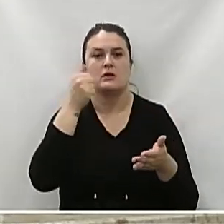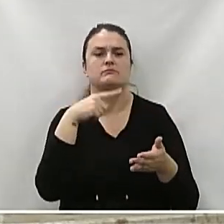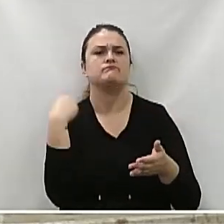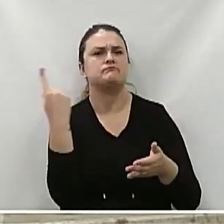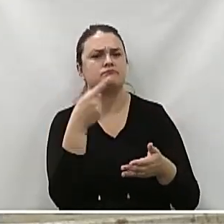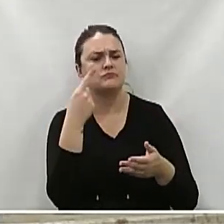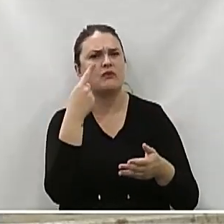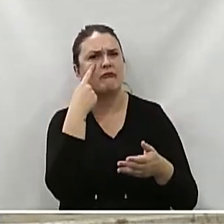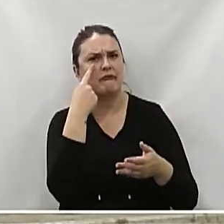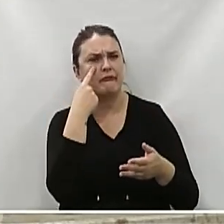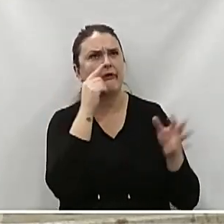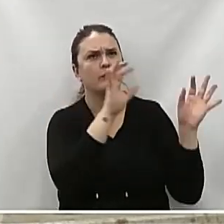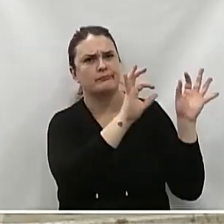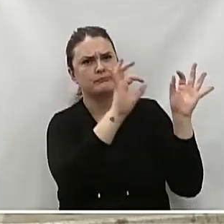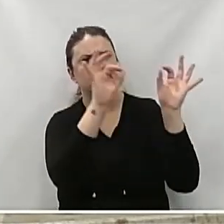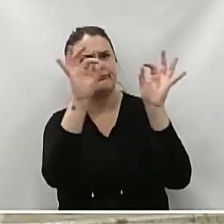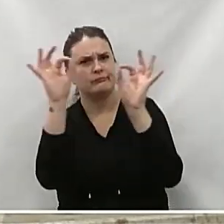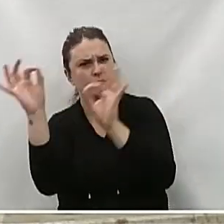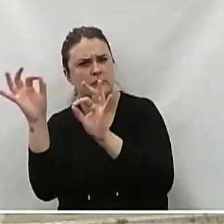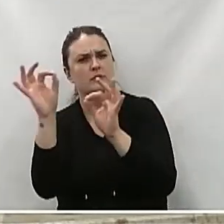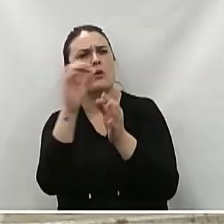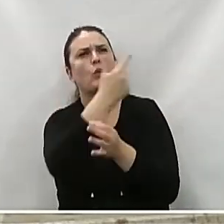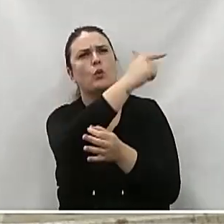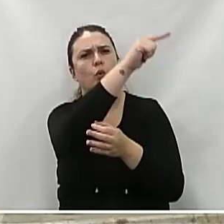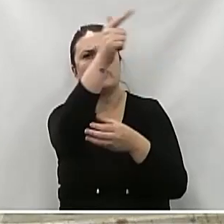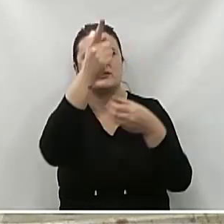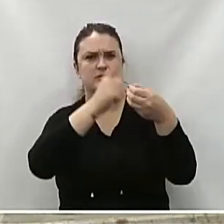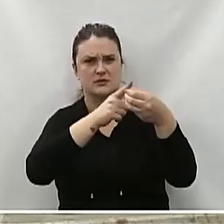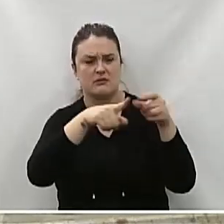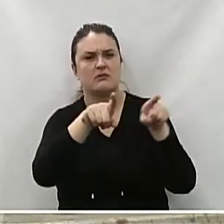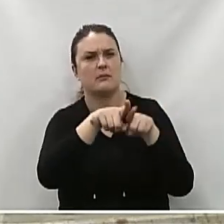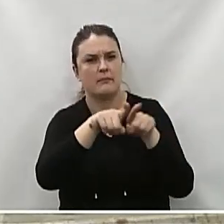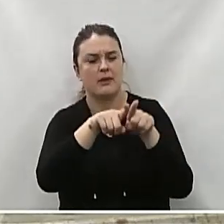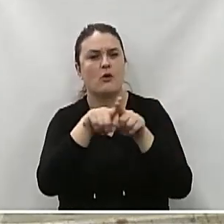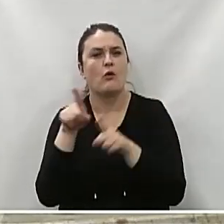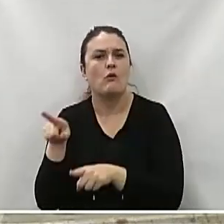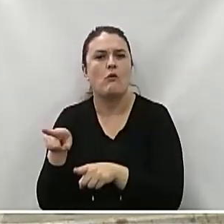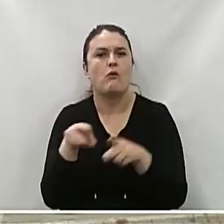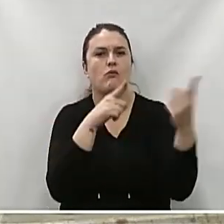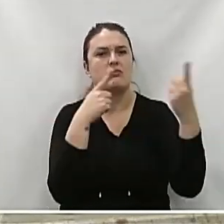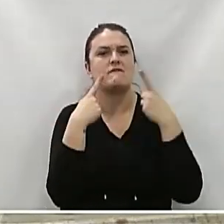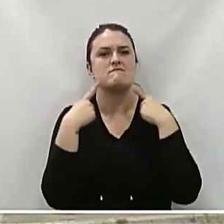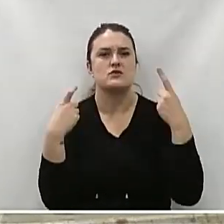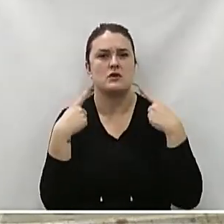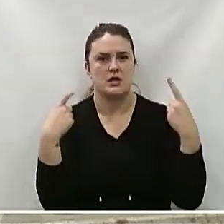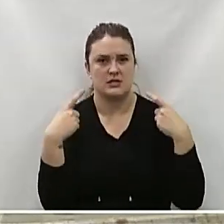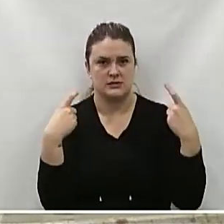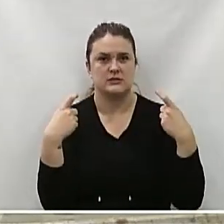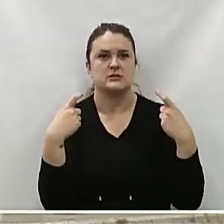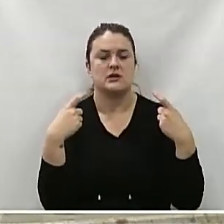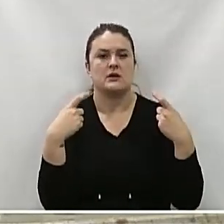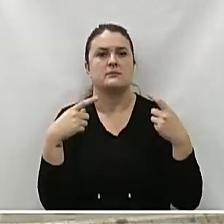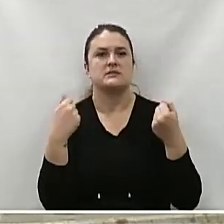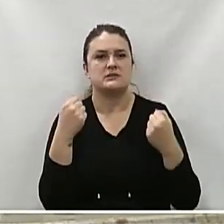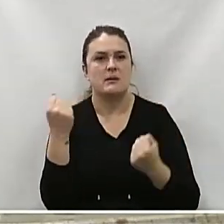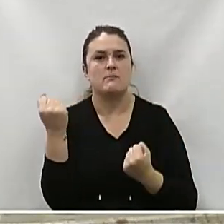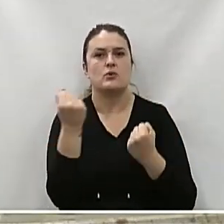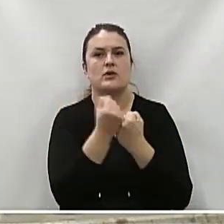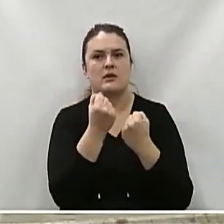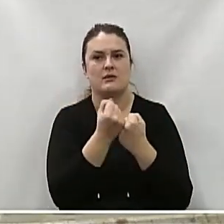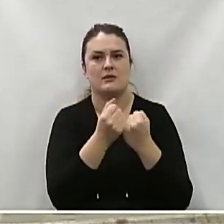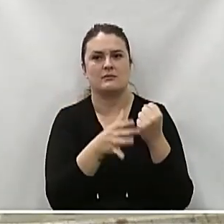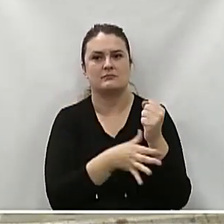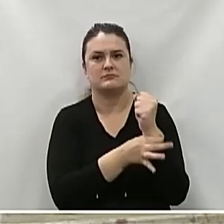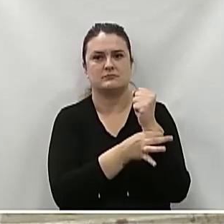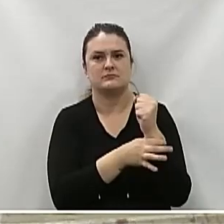é mais ações em outros municípios combatendo a questão da segurança pública e a gente precisa aqui União